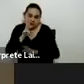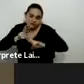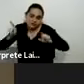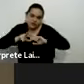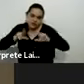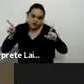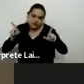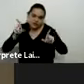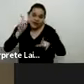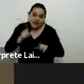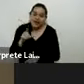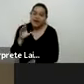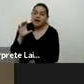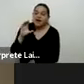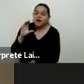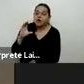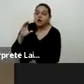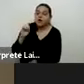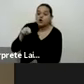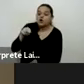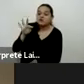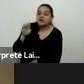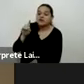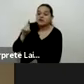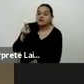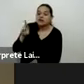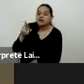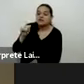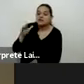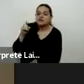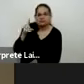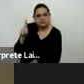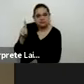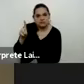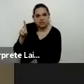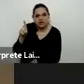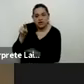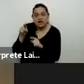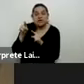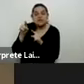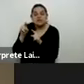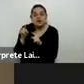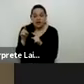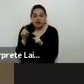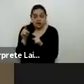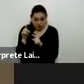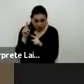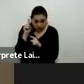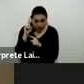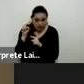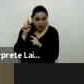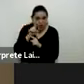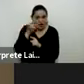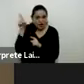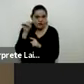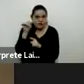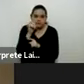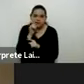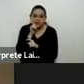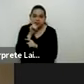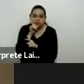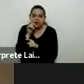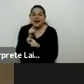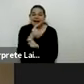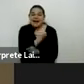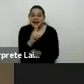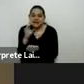têm suas autonomias e tal, que não tem uma relação direta com o governo federal. Aqui é o contrário. Então, o Bolsonaro, por